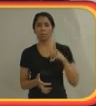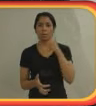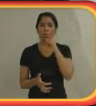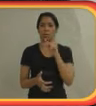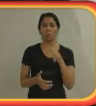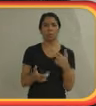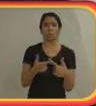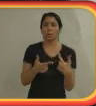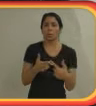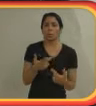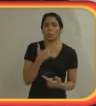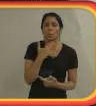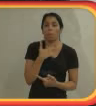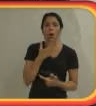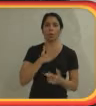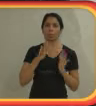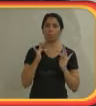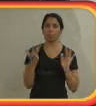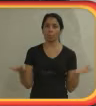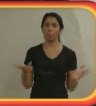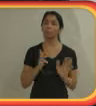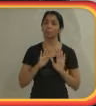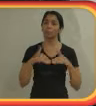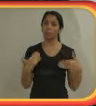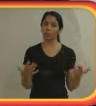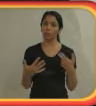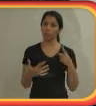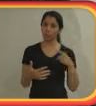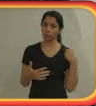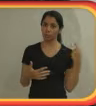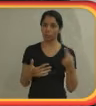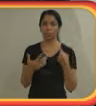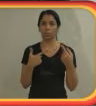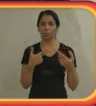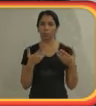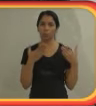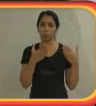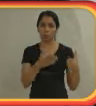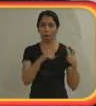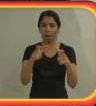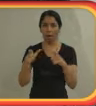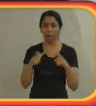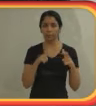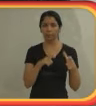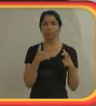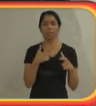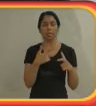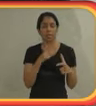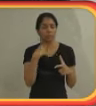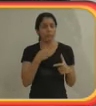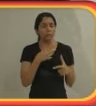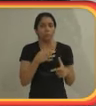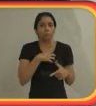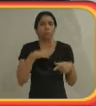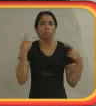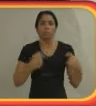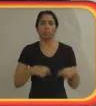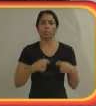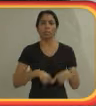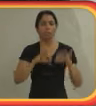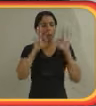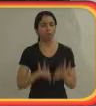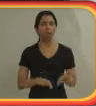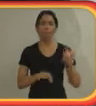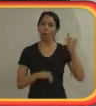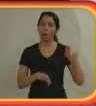preconceito acham que ela é minha irmã por ela não poder ser minha namorada. Então, acho que quando a gente chega nos locais, assim, em alguns lugares, a gente